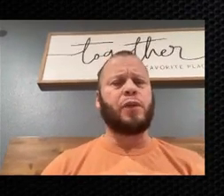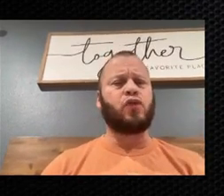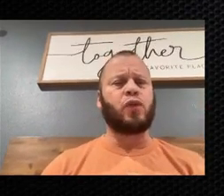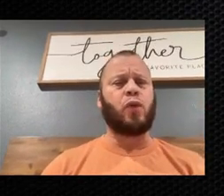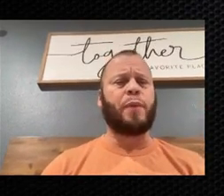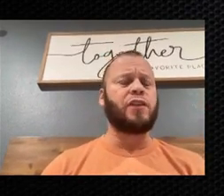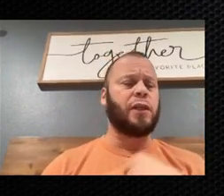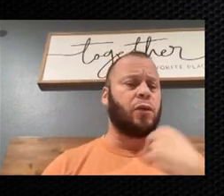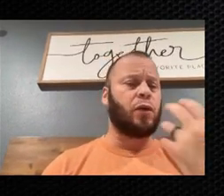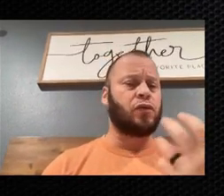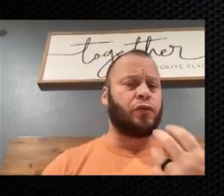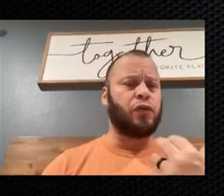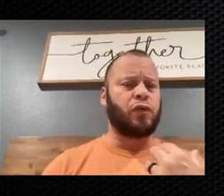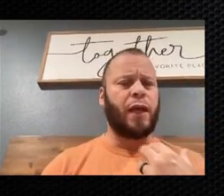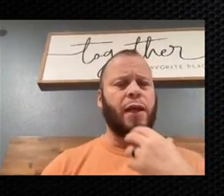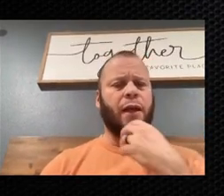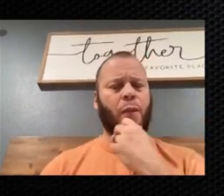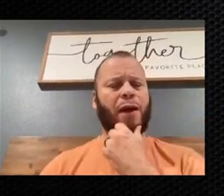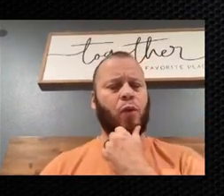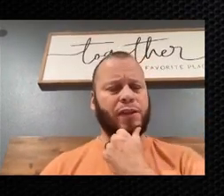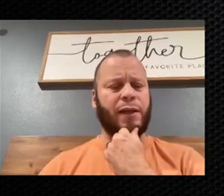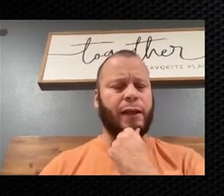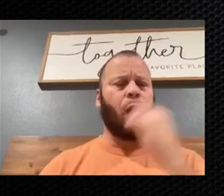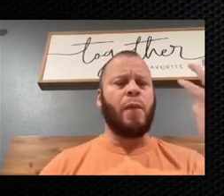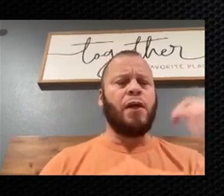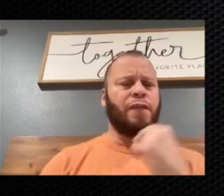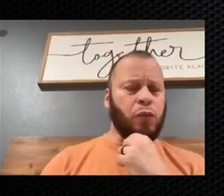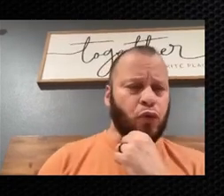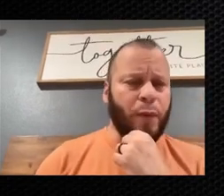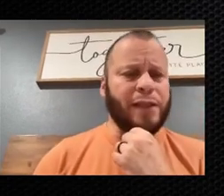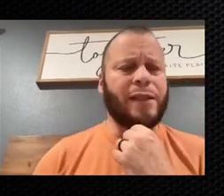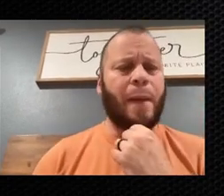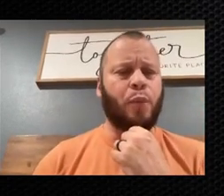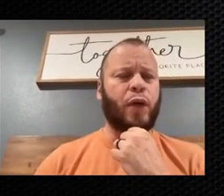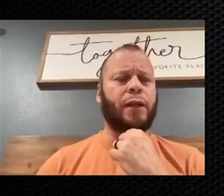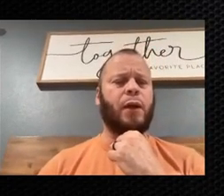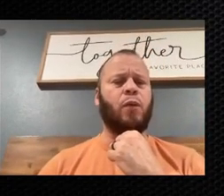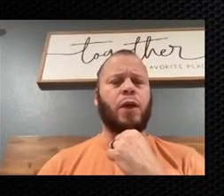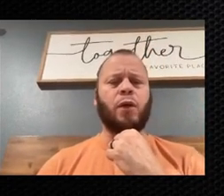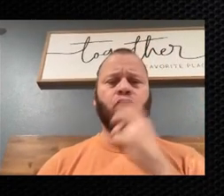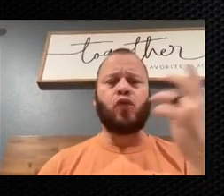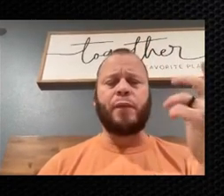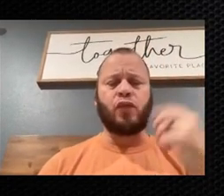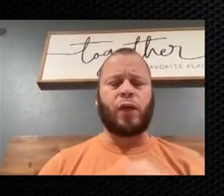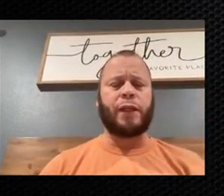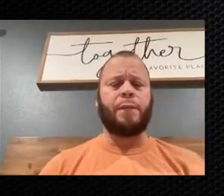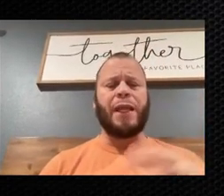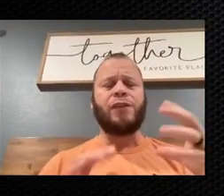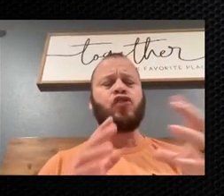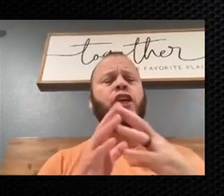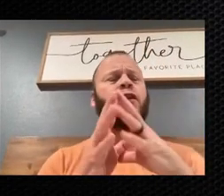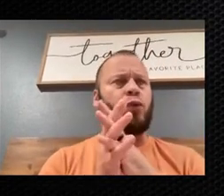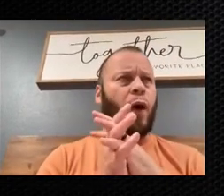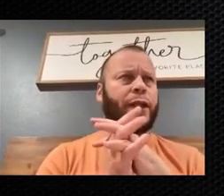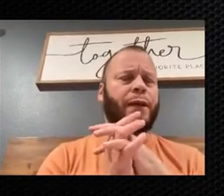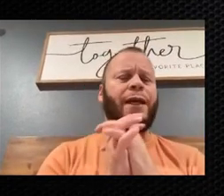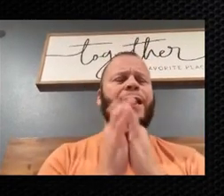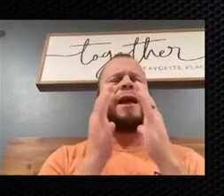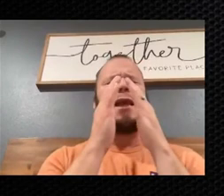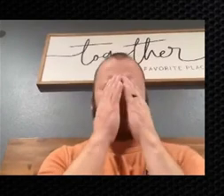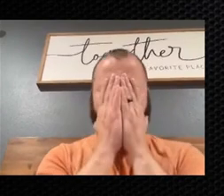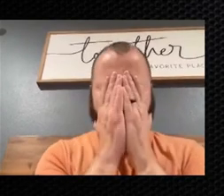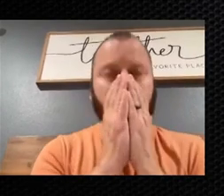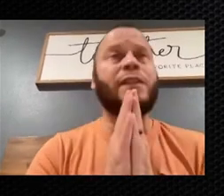a gente vê as pessoas compartilhando nosso vídeo né é uma coisa legal vamos começar porque não sobre isso aqui Tik Tok